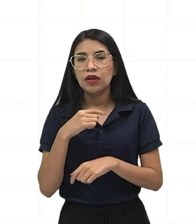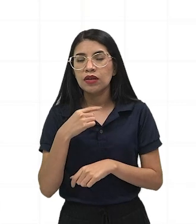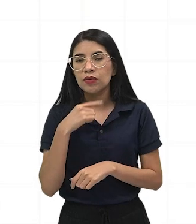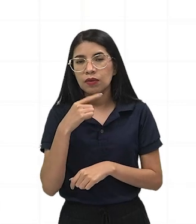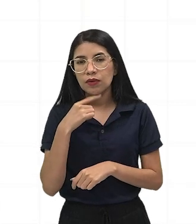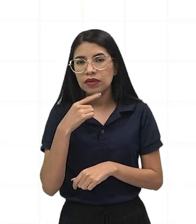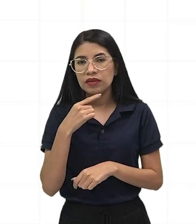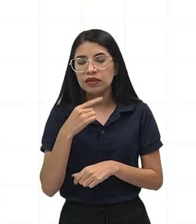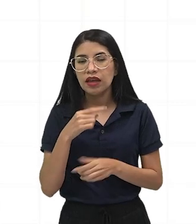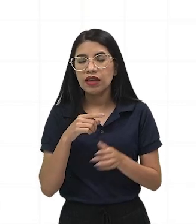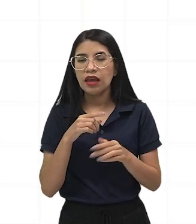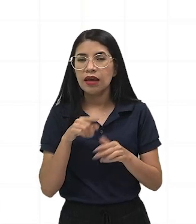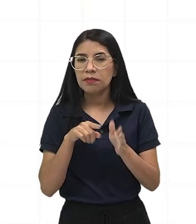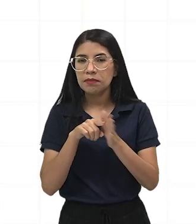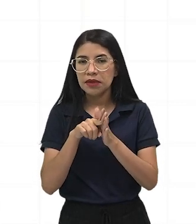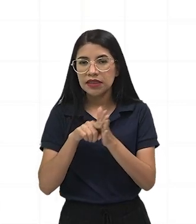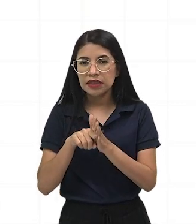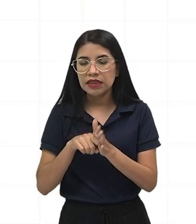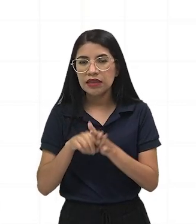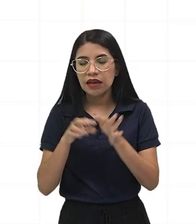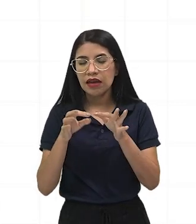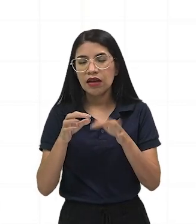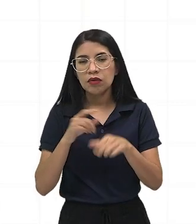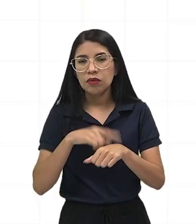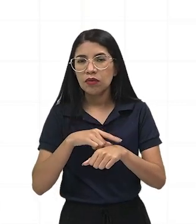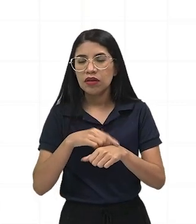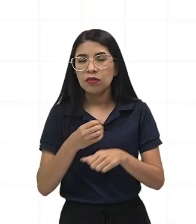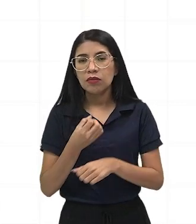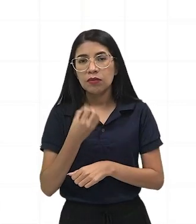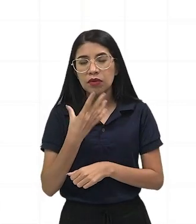tempo para responder, tempo hábil, né?